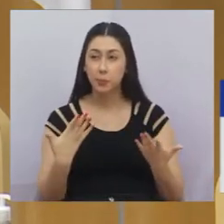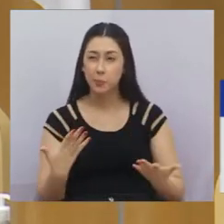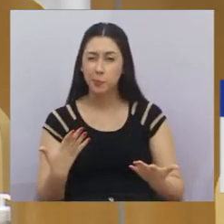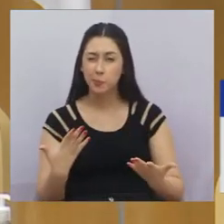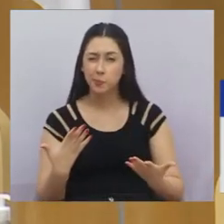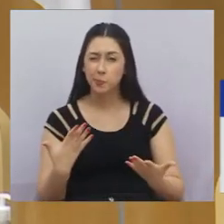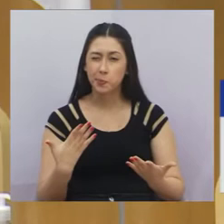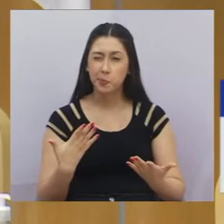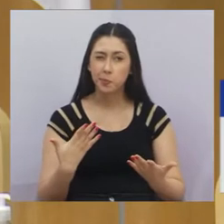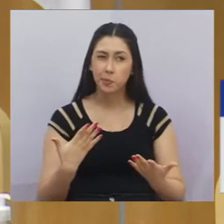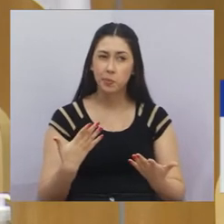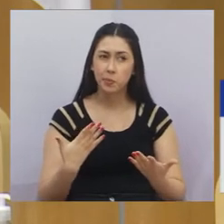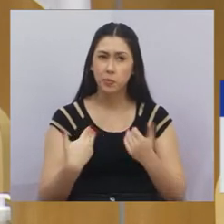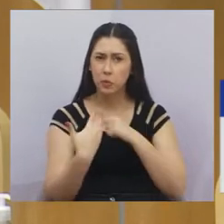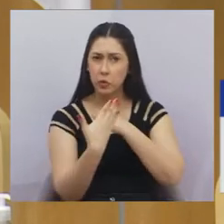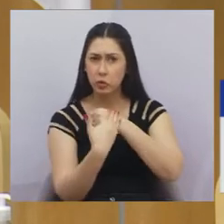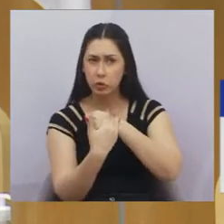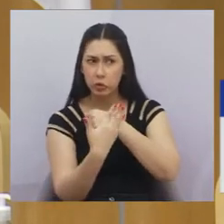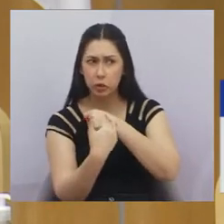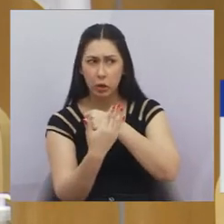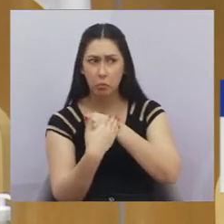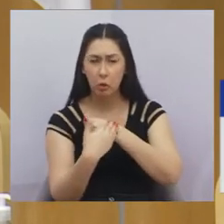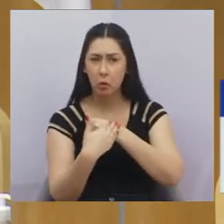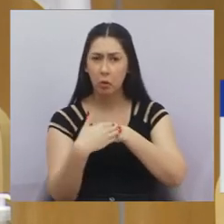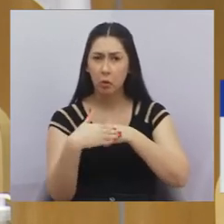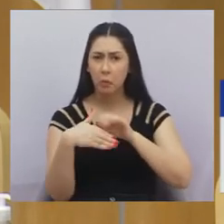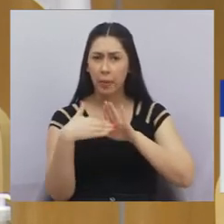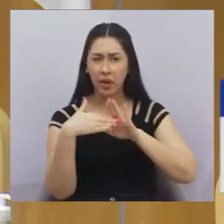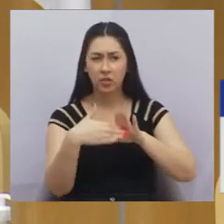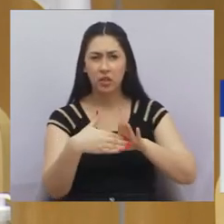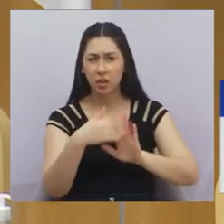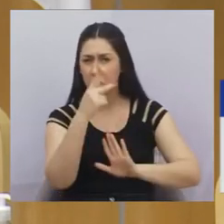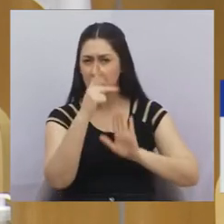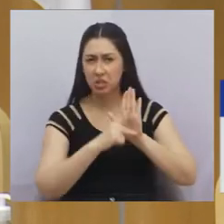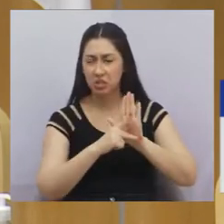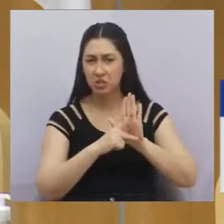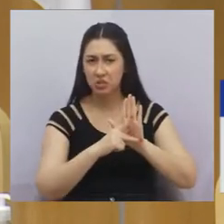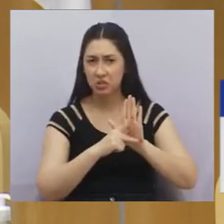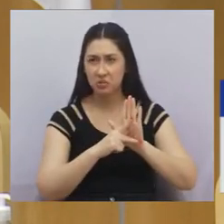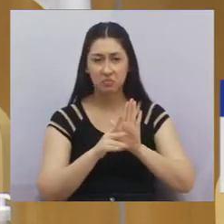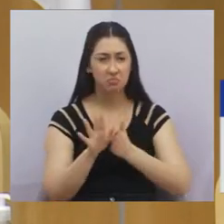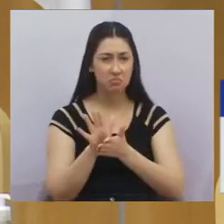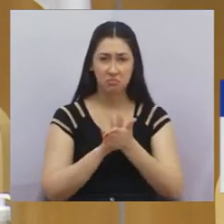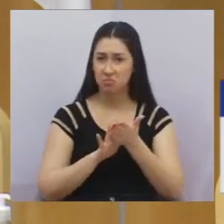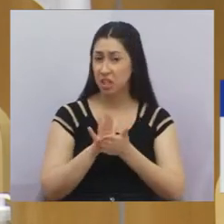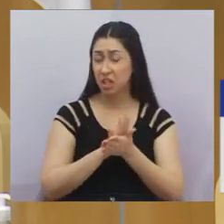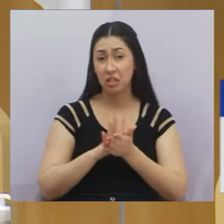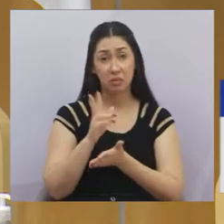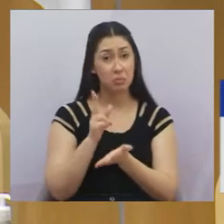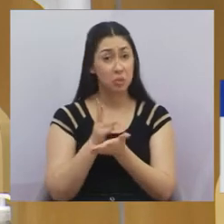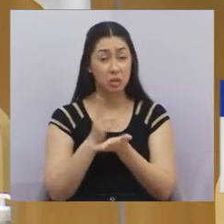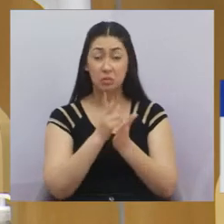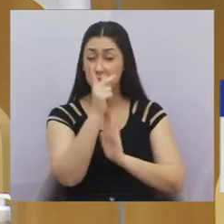foi chamado para poder contribuir com um projeto de tamanha